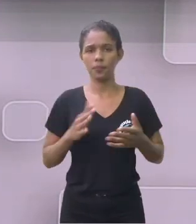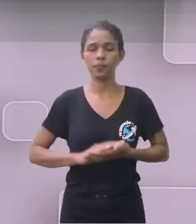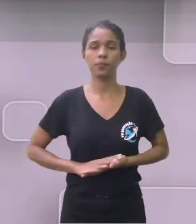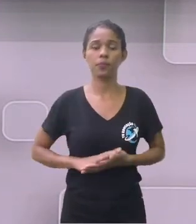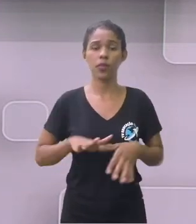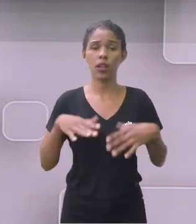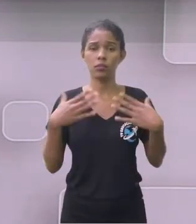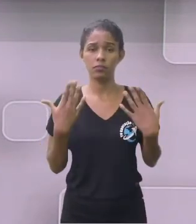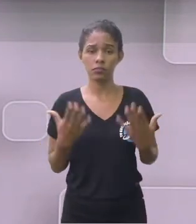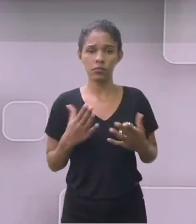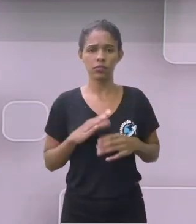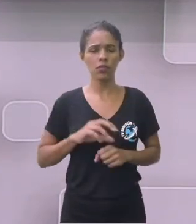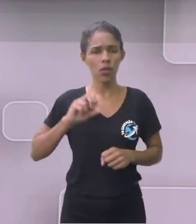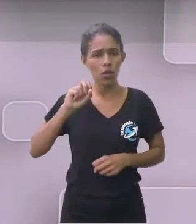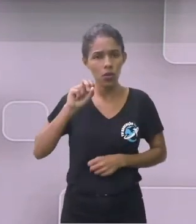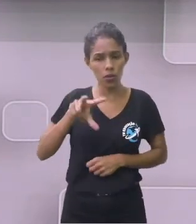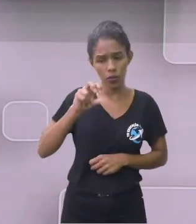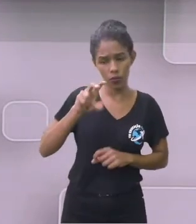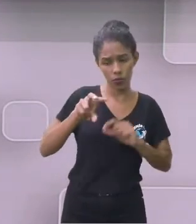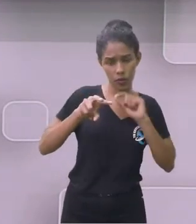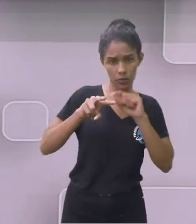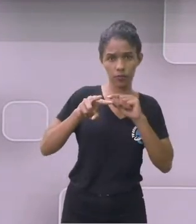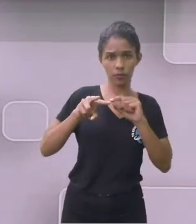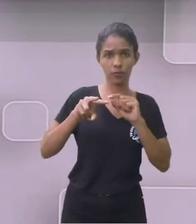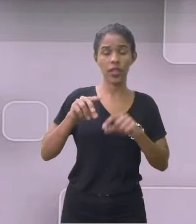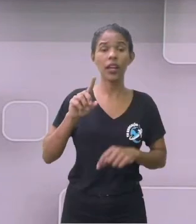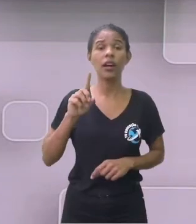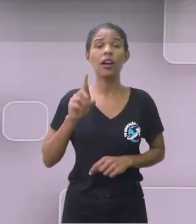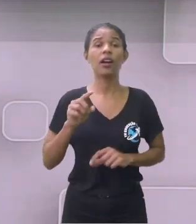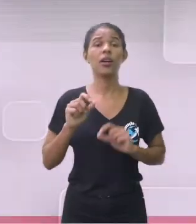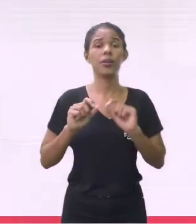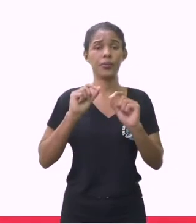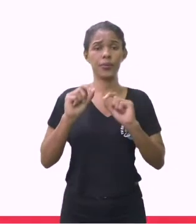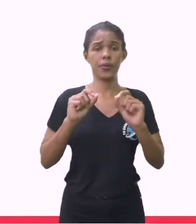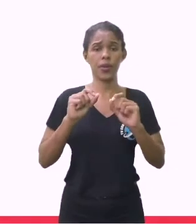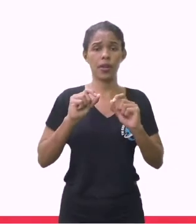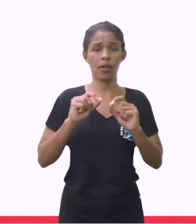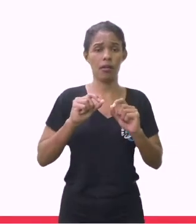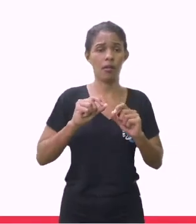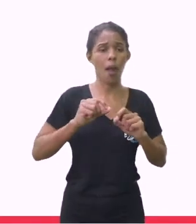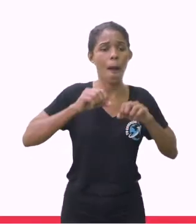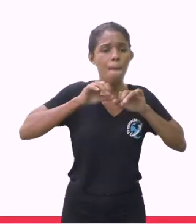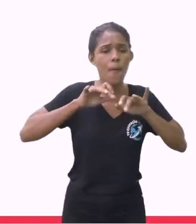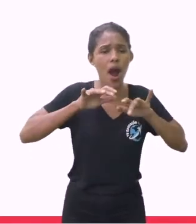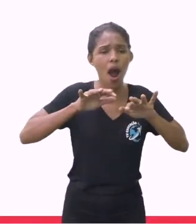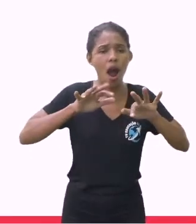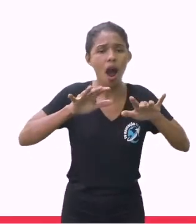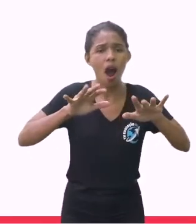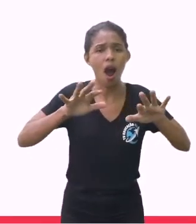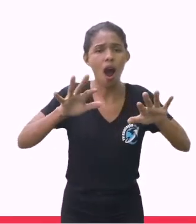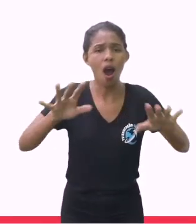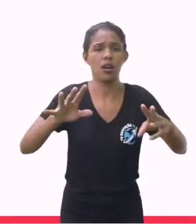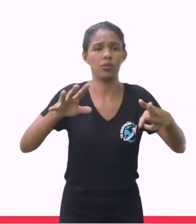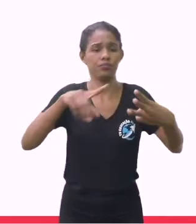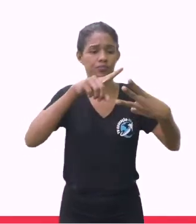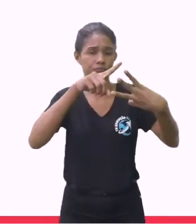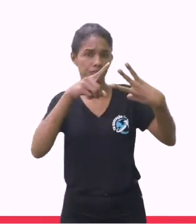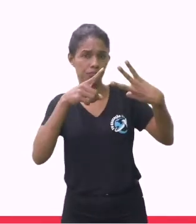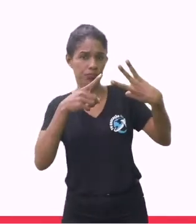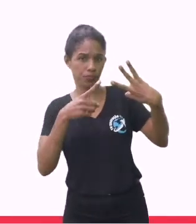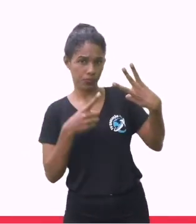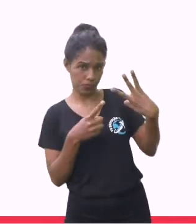O SARS-CoV-2, da mesma forma que outros vírus respiratórios, é transmitido principalmente por 3 modos